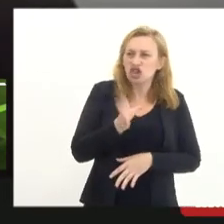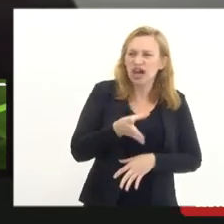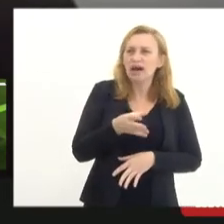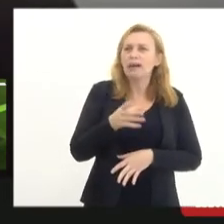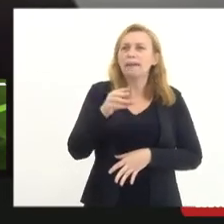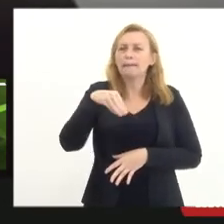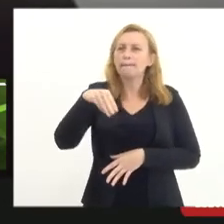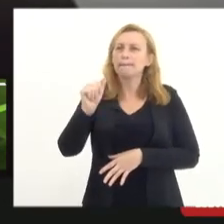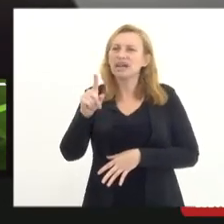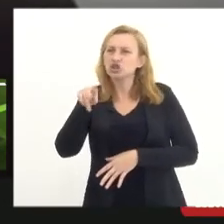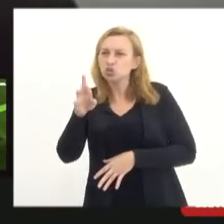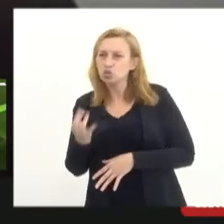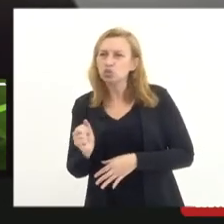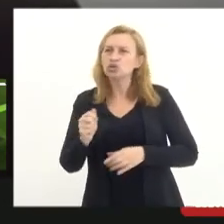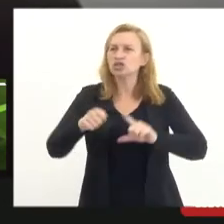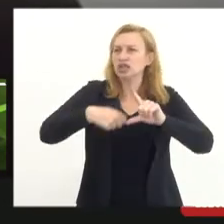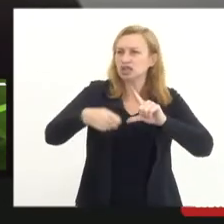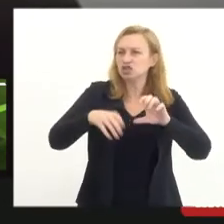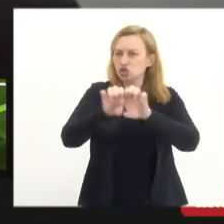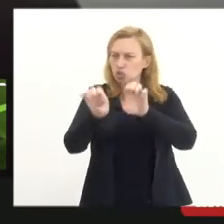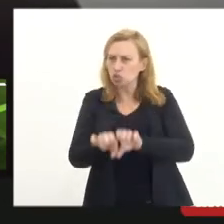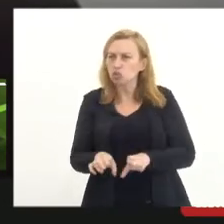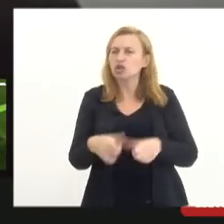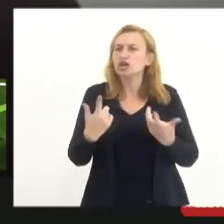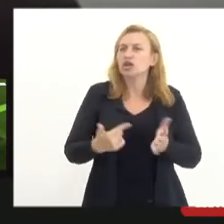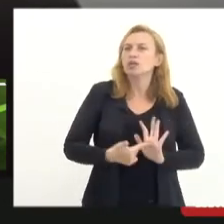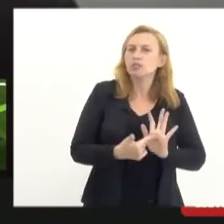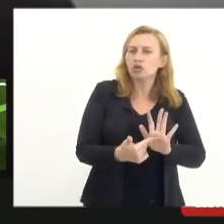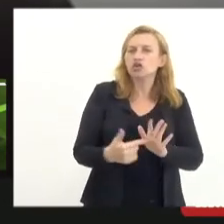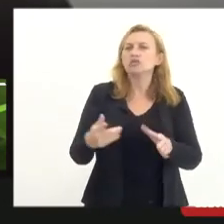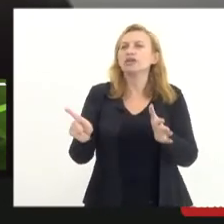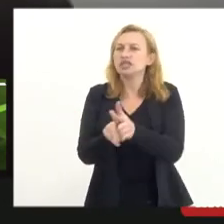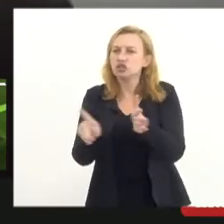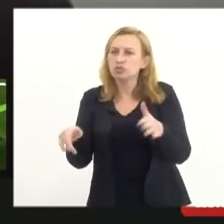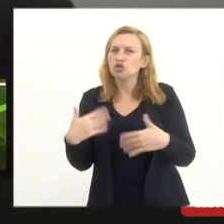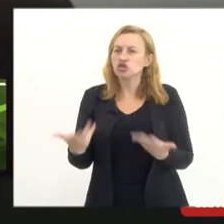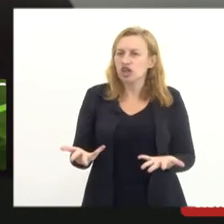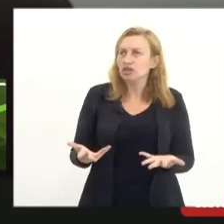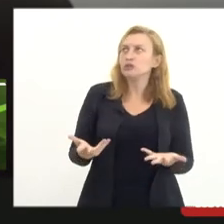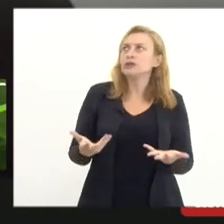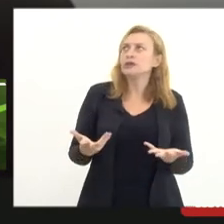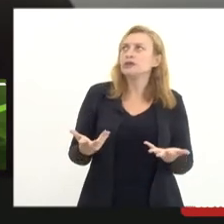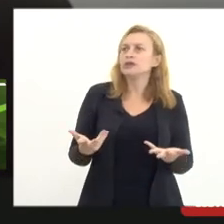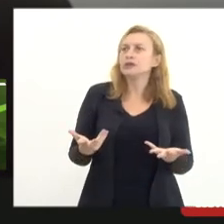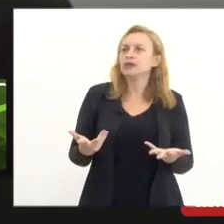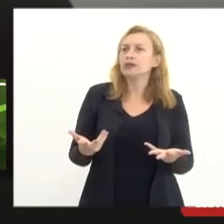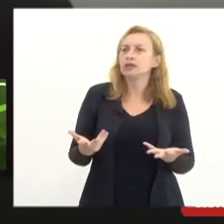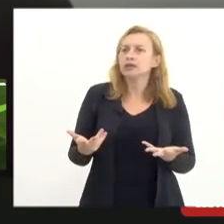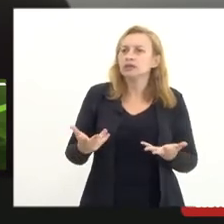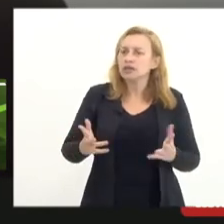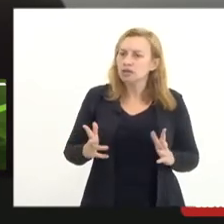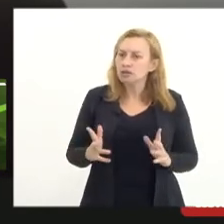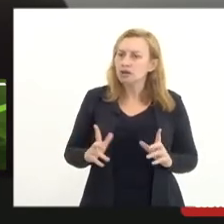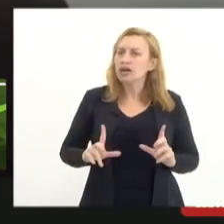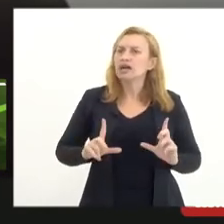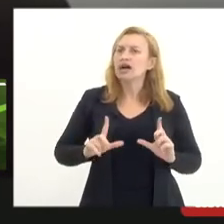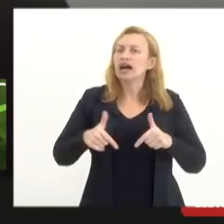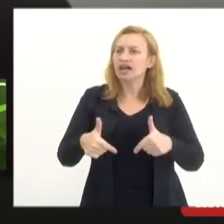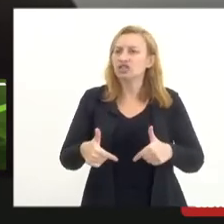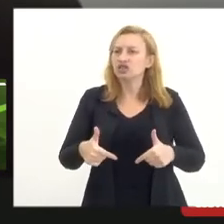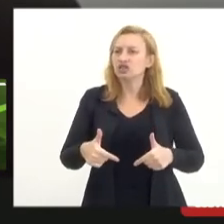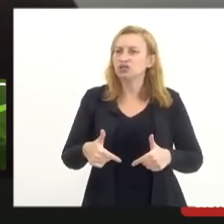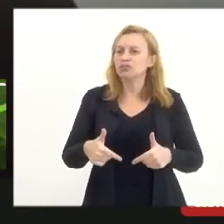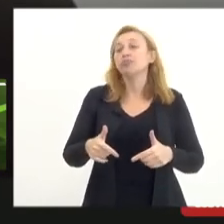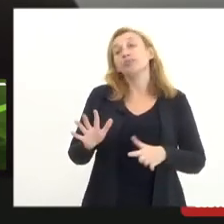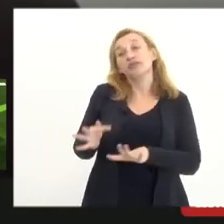em dia, toda a infraestrutura logística nos atende para esses projetos que estão em vigor. Né? Para